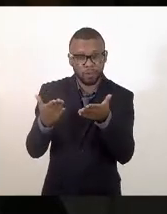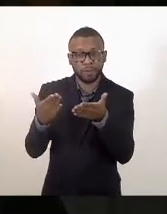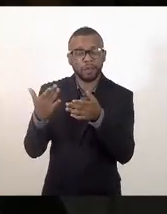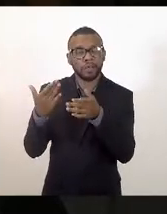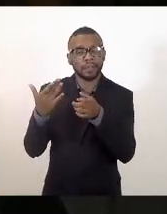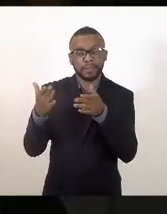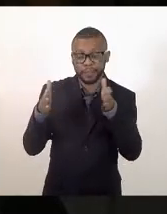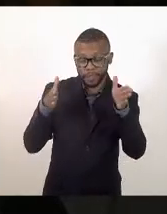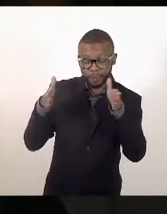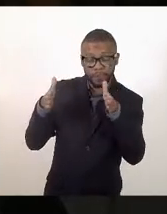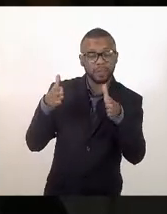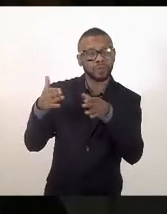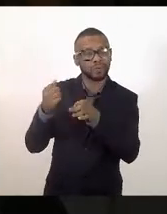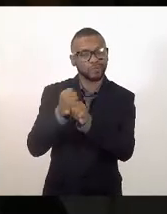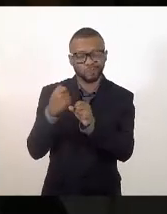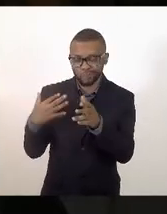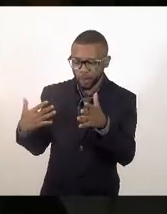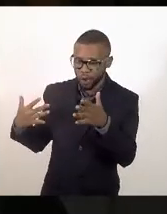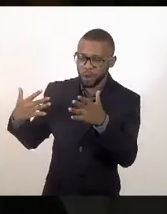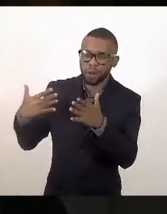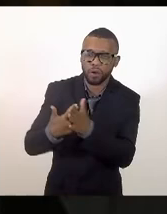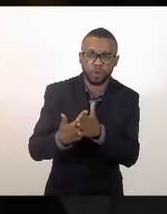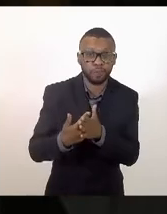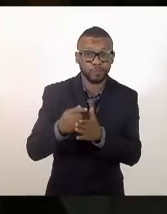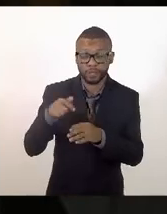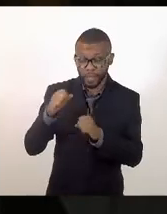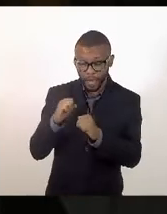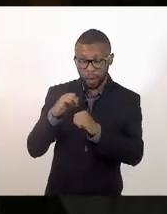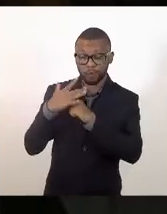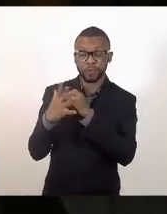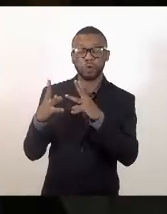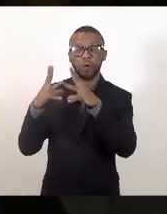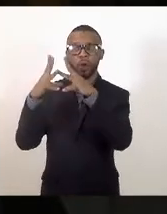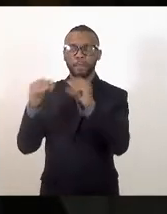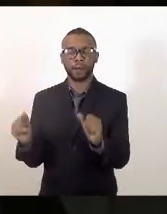período. E a Covid não passou.